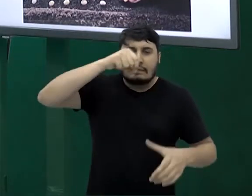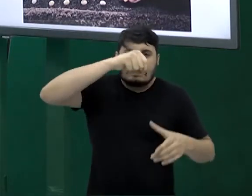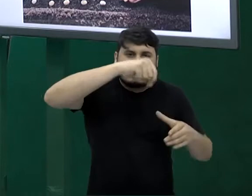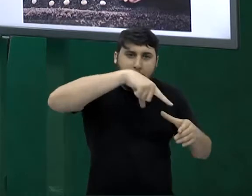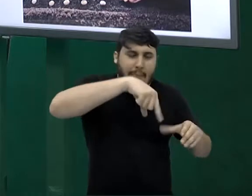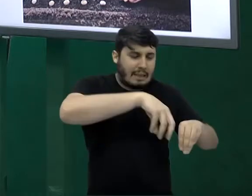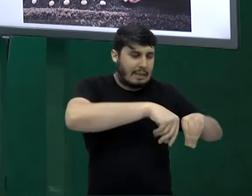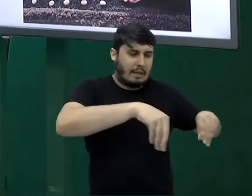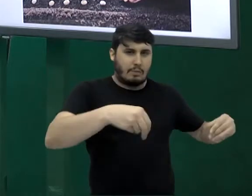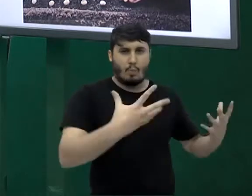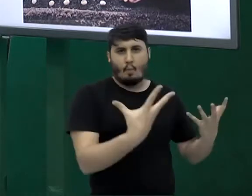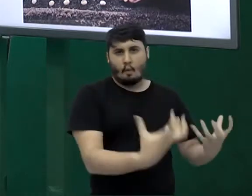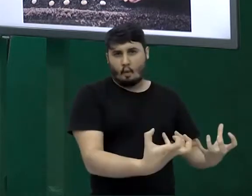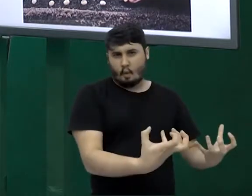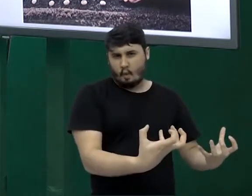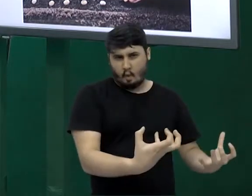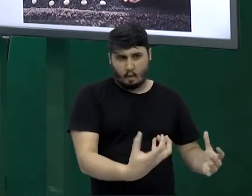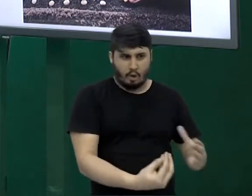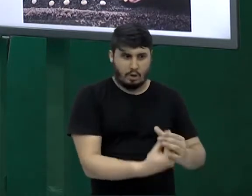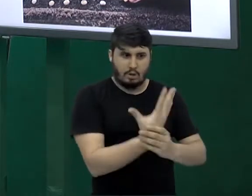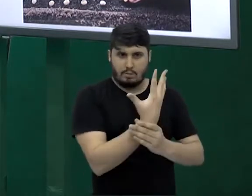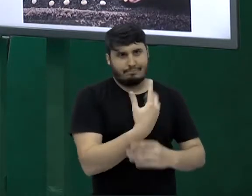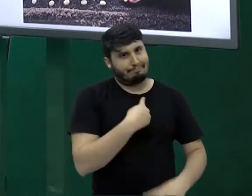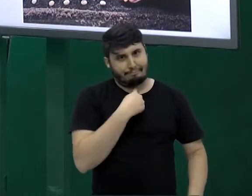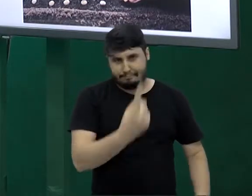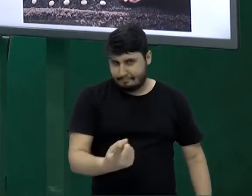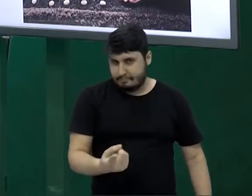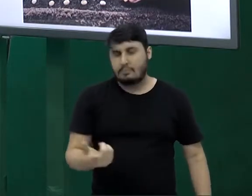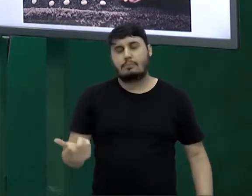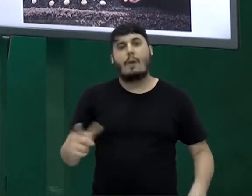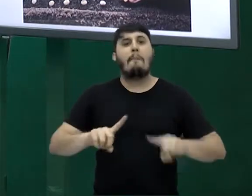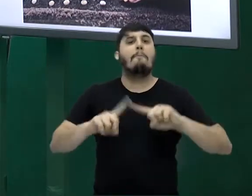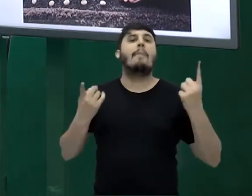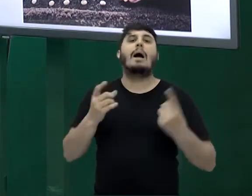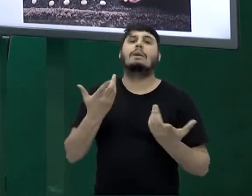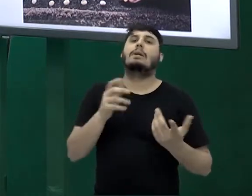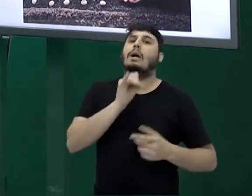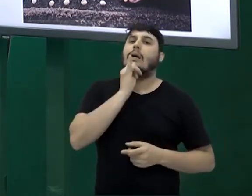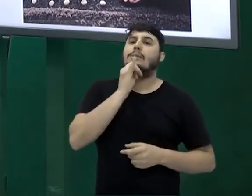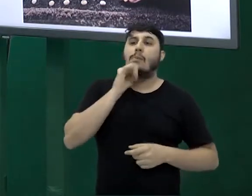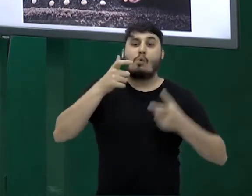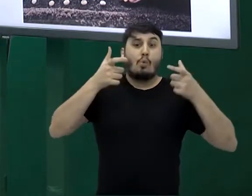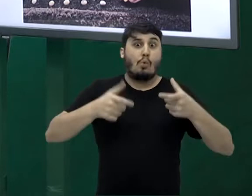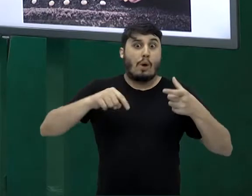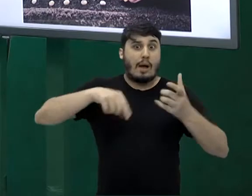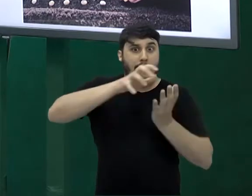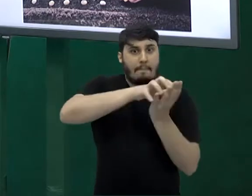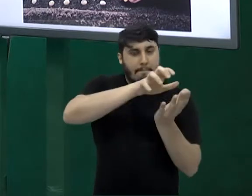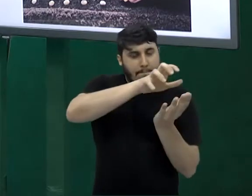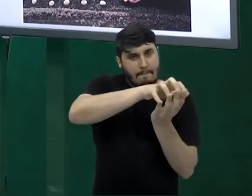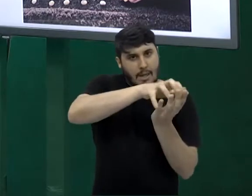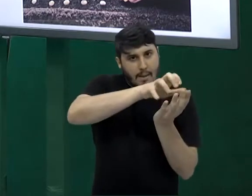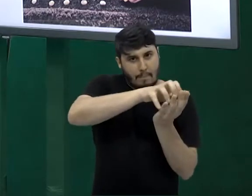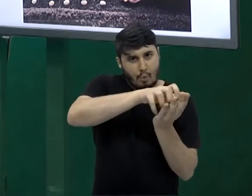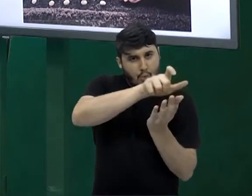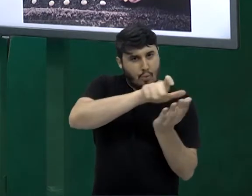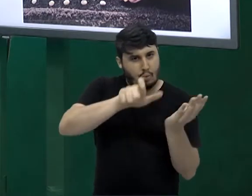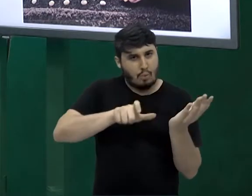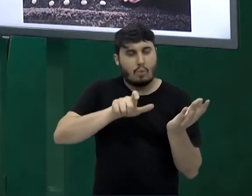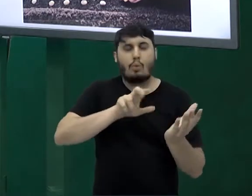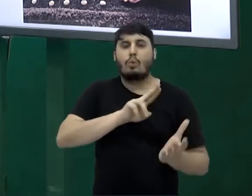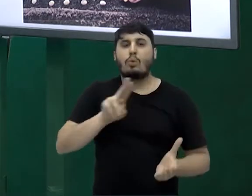querem forçar a barra do papai aqui. Mas, se por exemplo aqui agora no Agreste, agora a gente está num período seco,